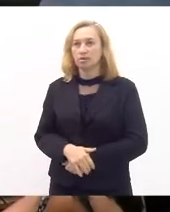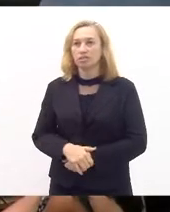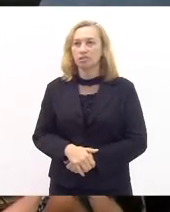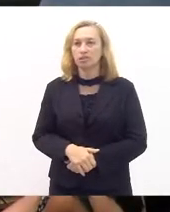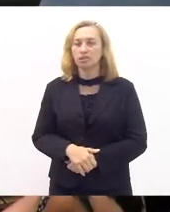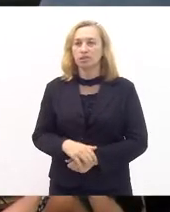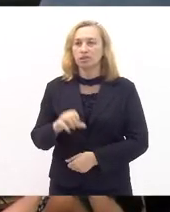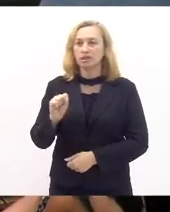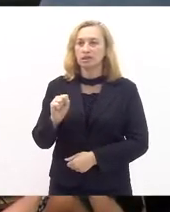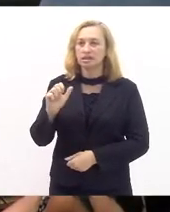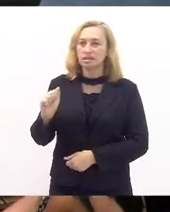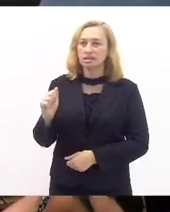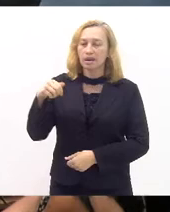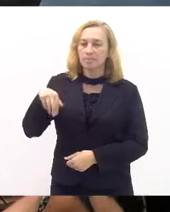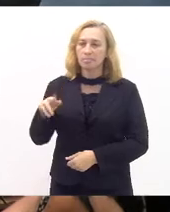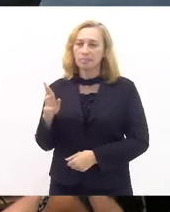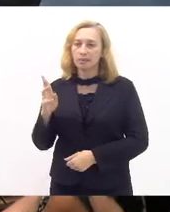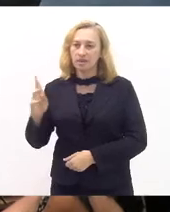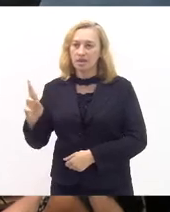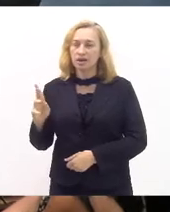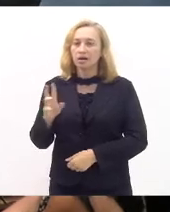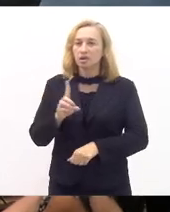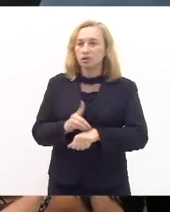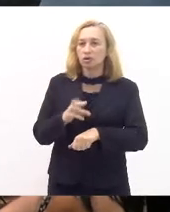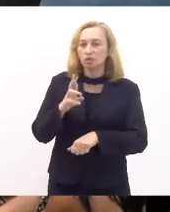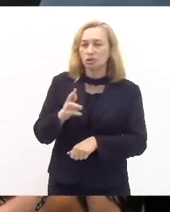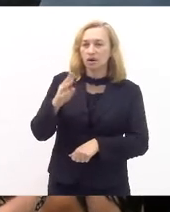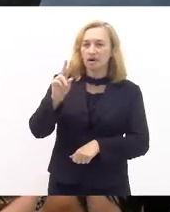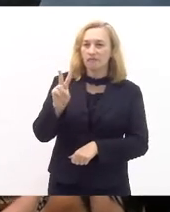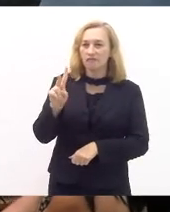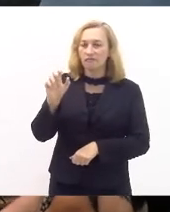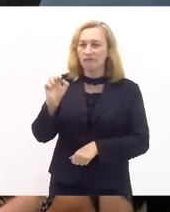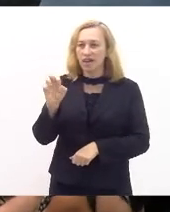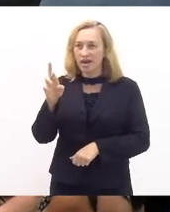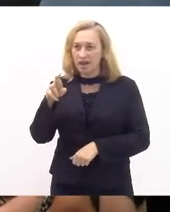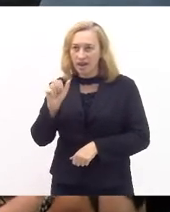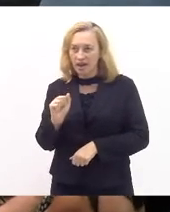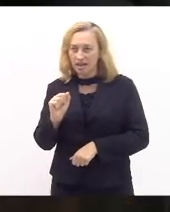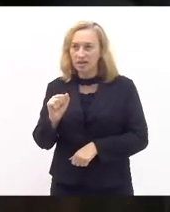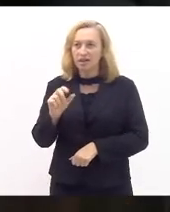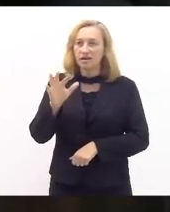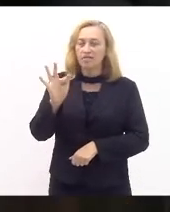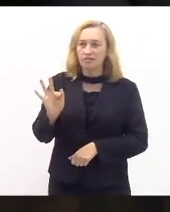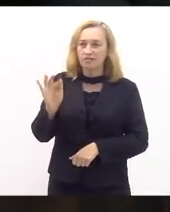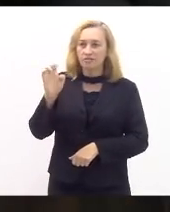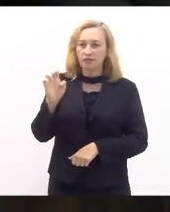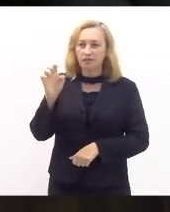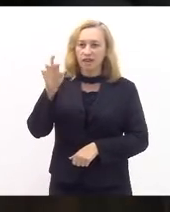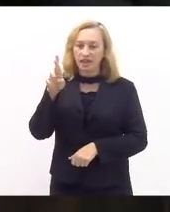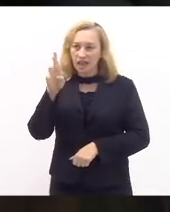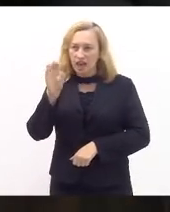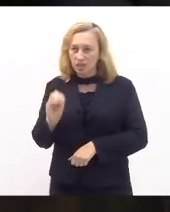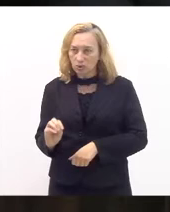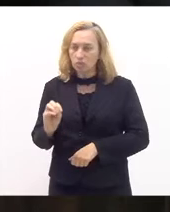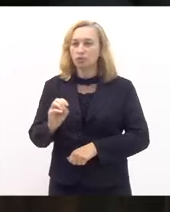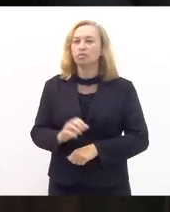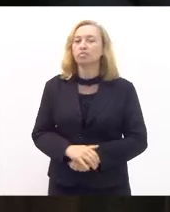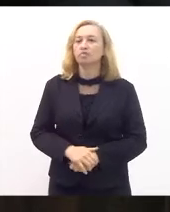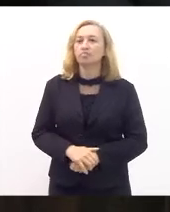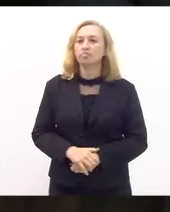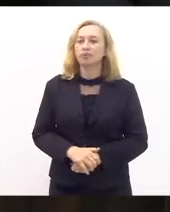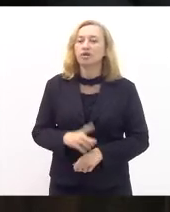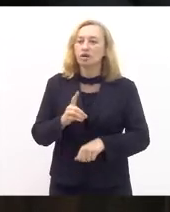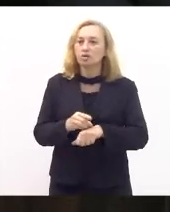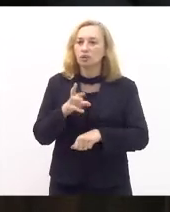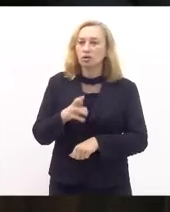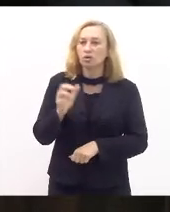Regional. Samir Nene, doutora Vera Lúcia Marques Freitas, doutor Fernando Braga Martins,